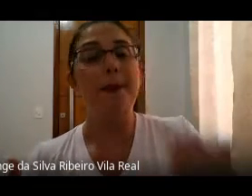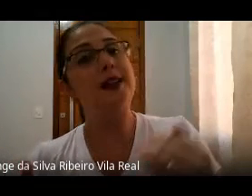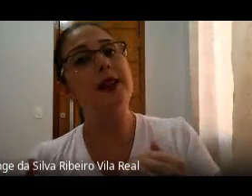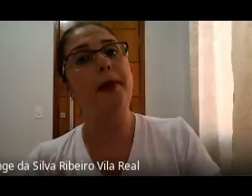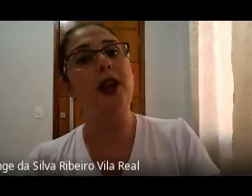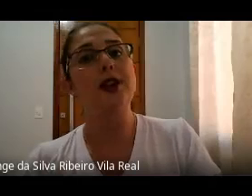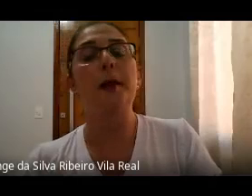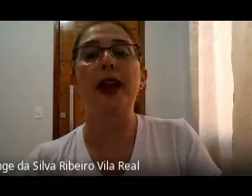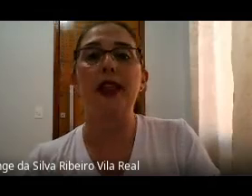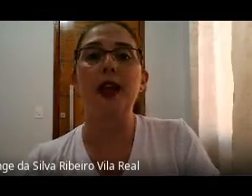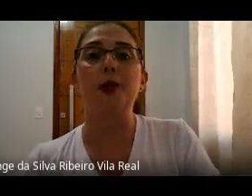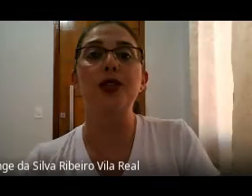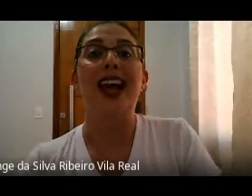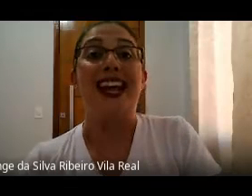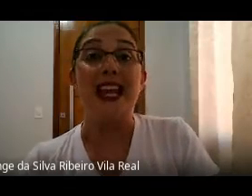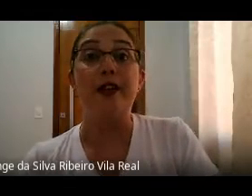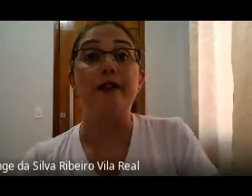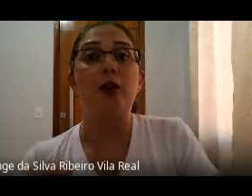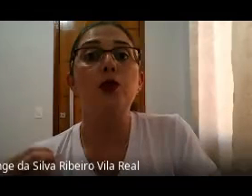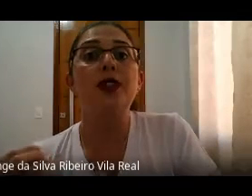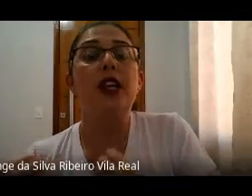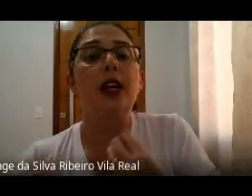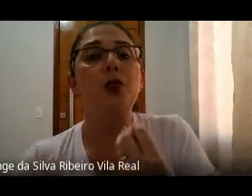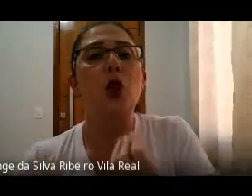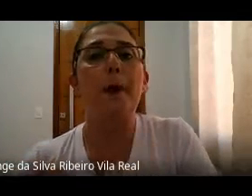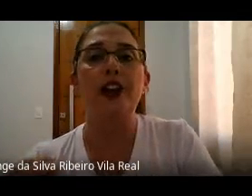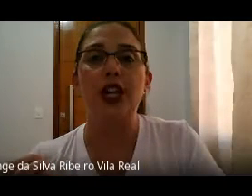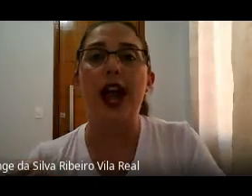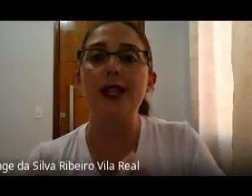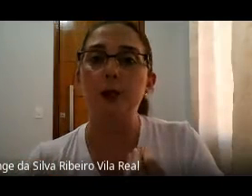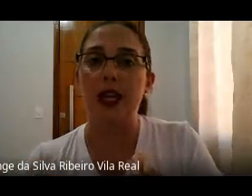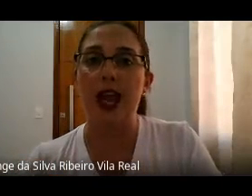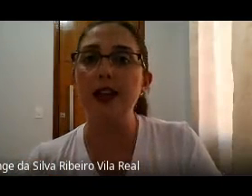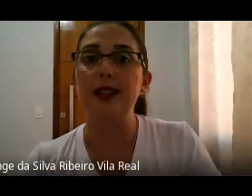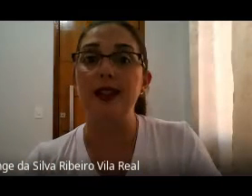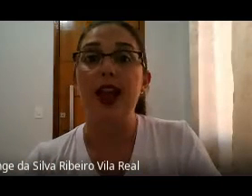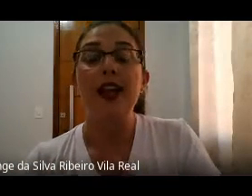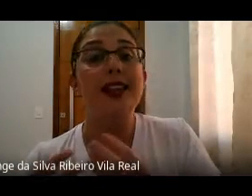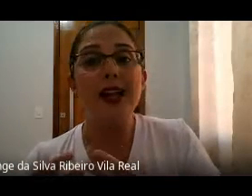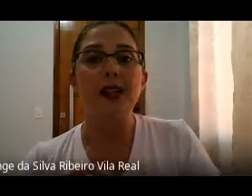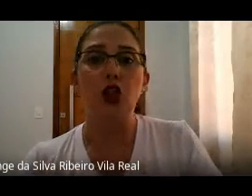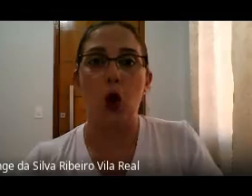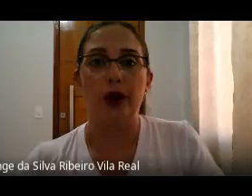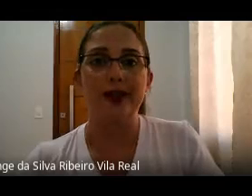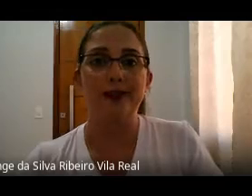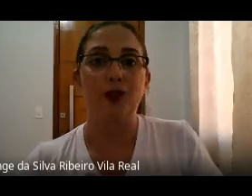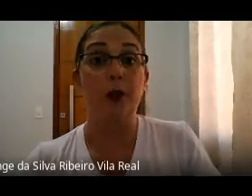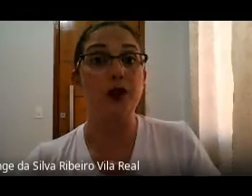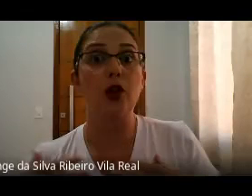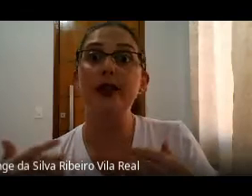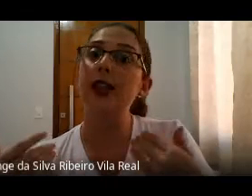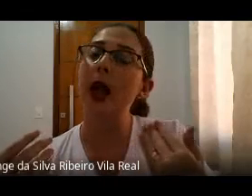dela, mas também nós aprendemos e conseguimos compartilhar experiências das